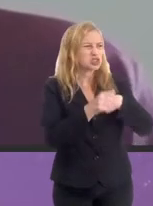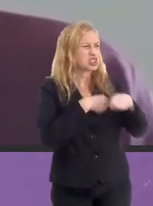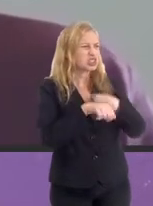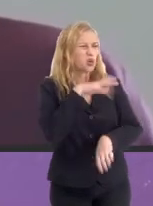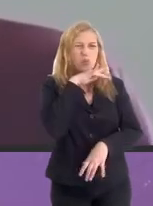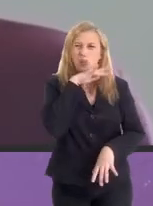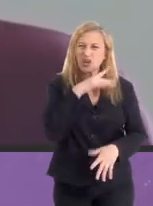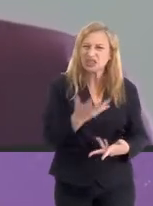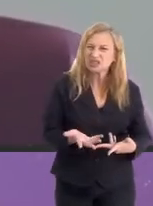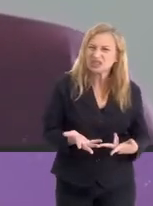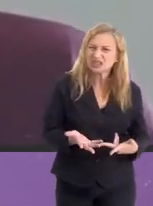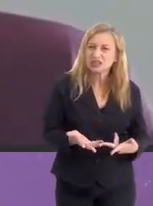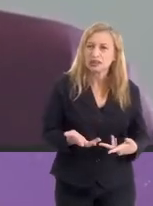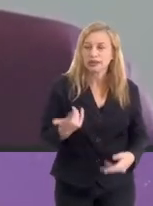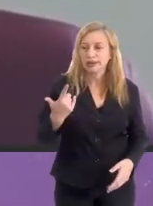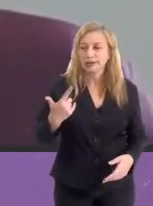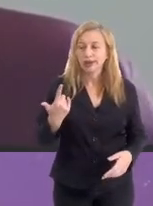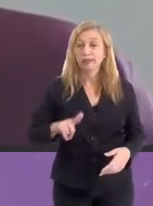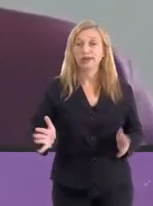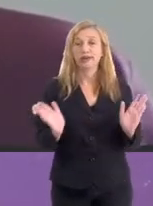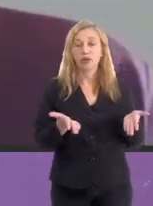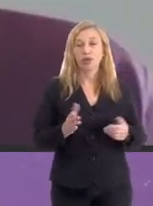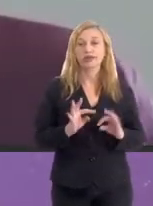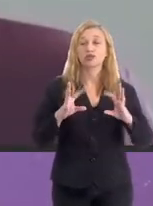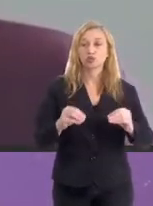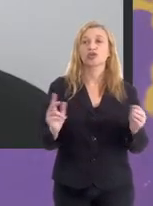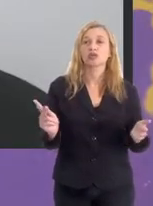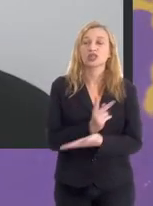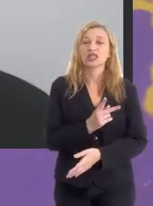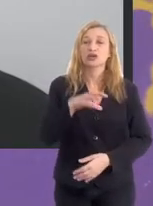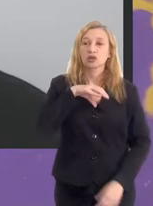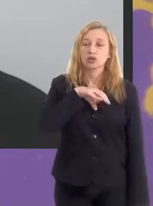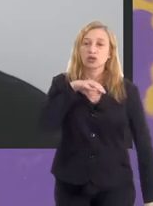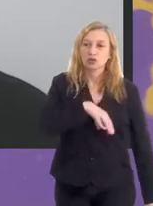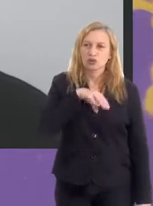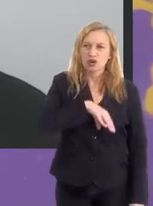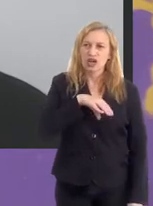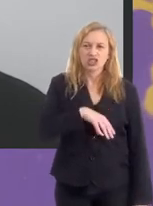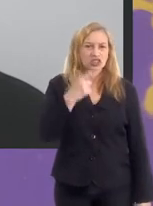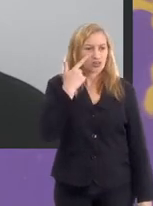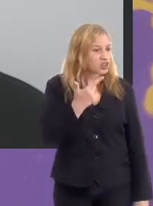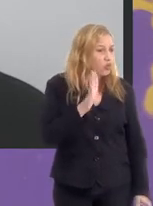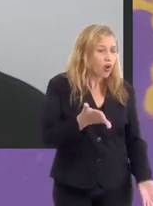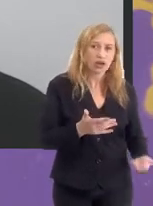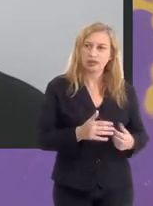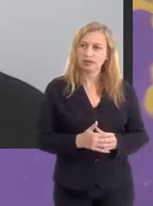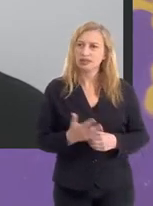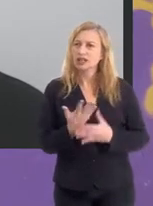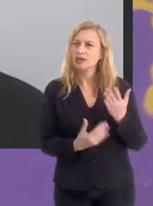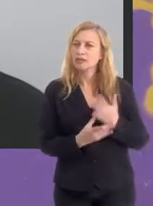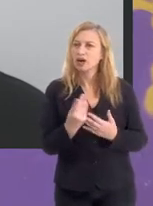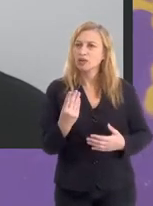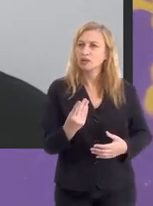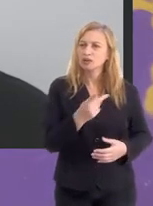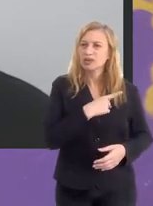péssimas administrações e se reflete agora tudo o que aconteceu no Vasco está sendo refletido